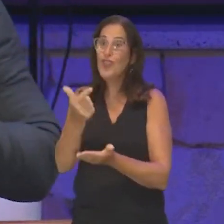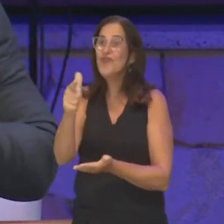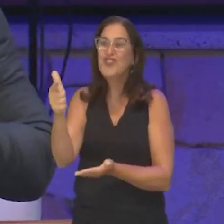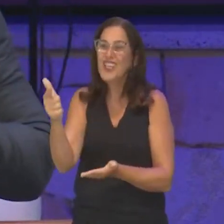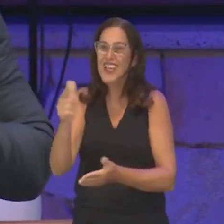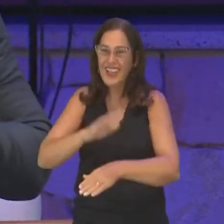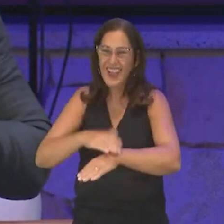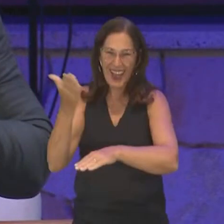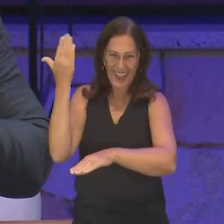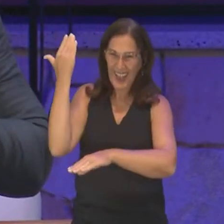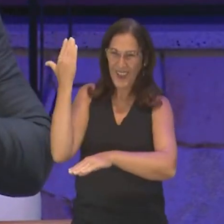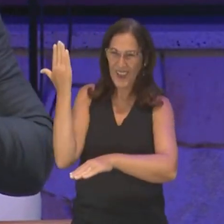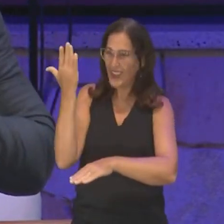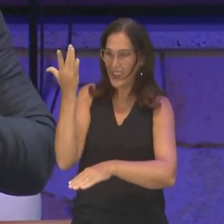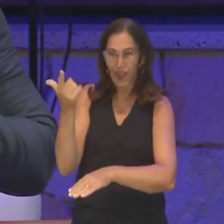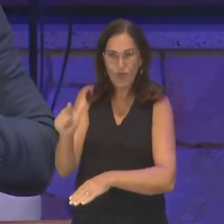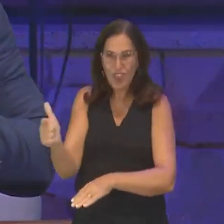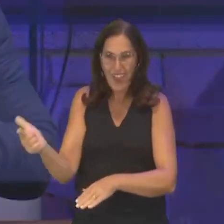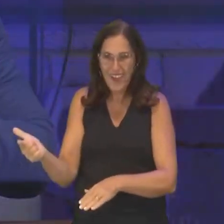momento.